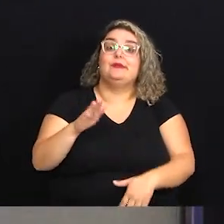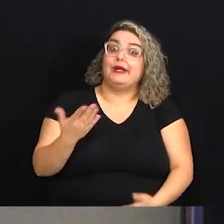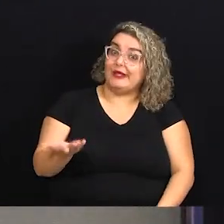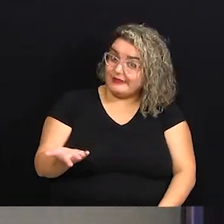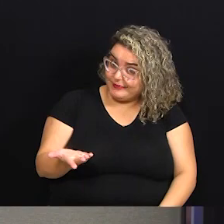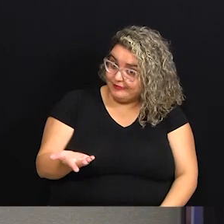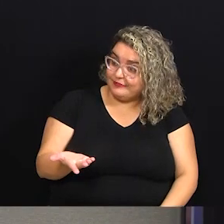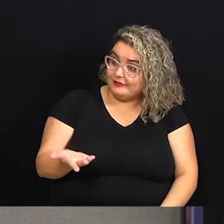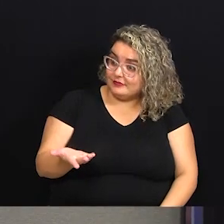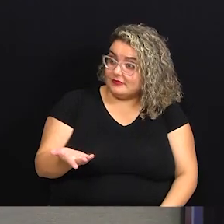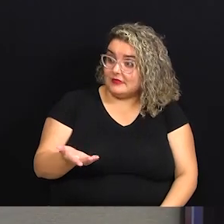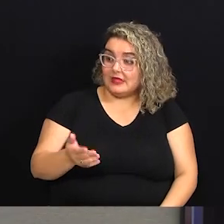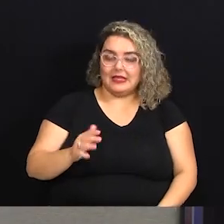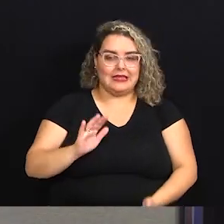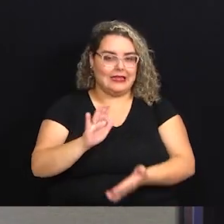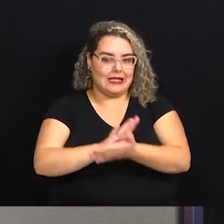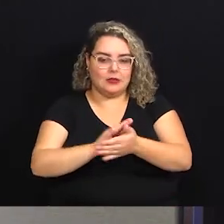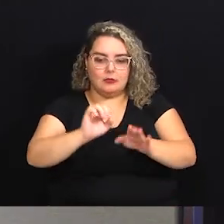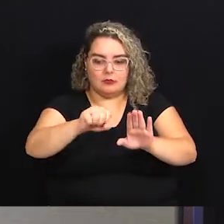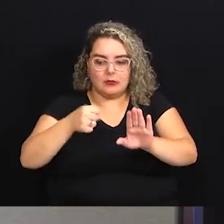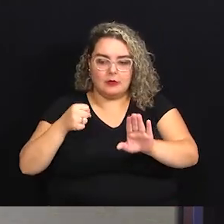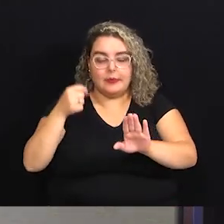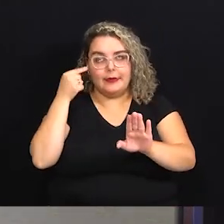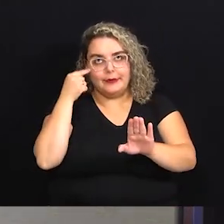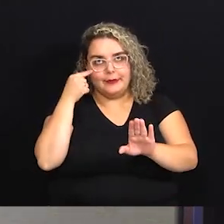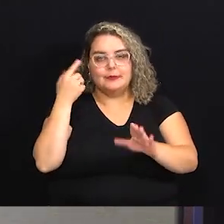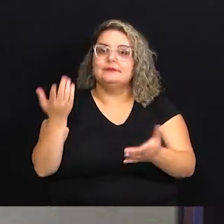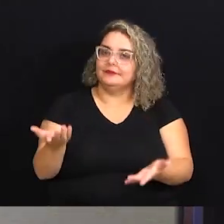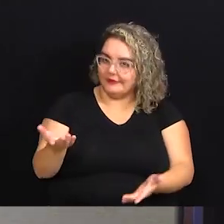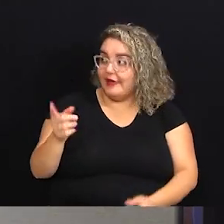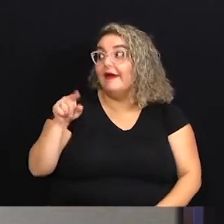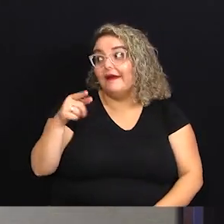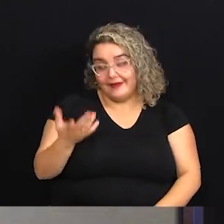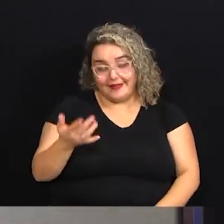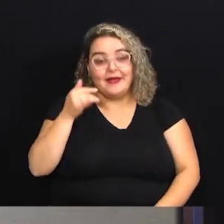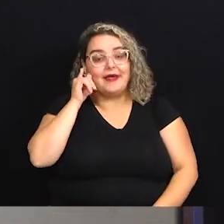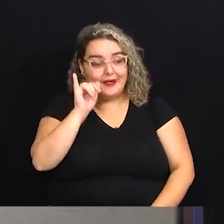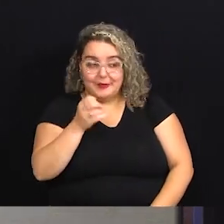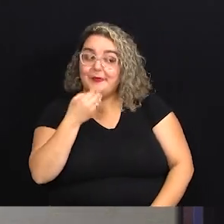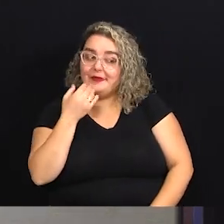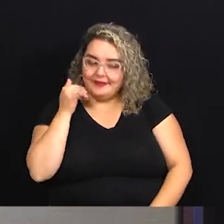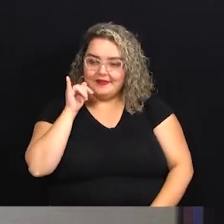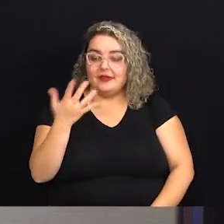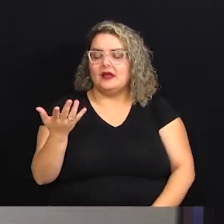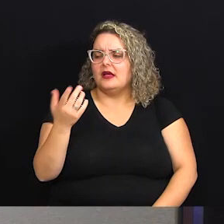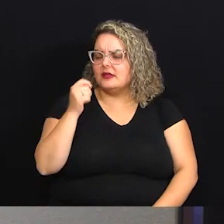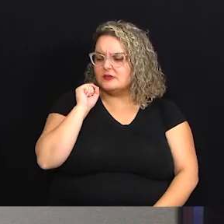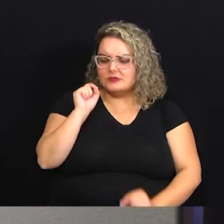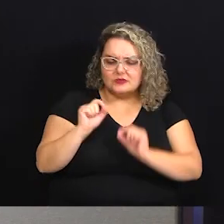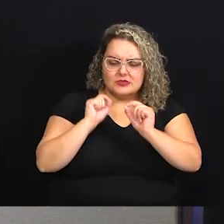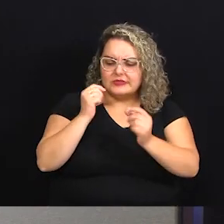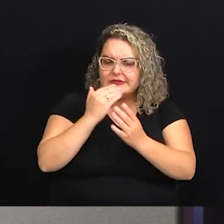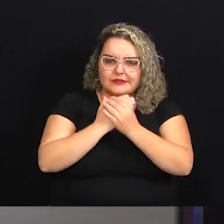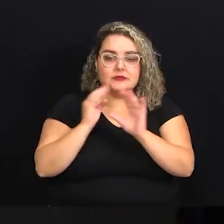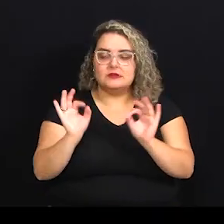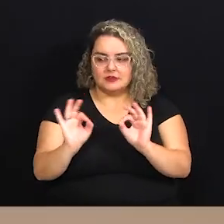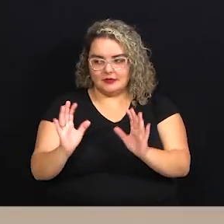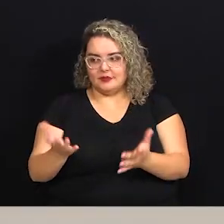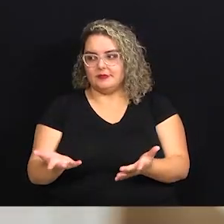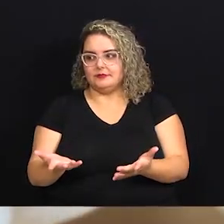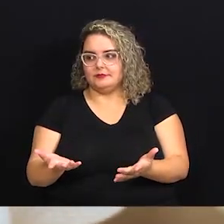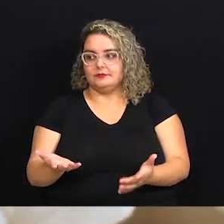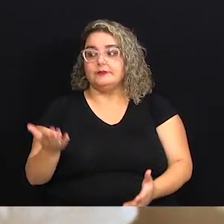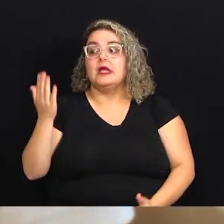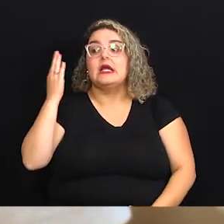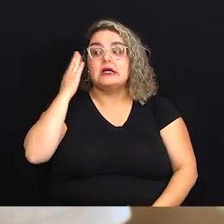mais. Nada de ficar abrindo a geladeira para pensar, viu, gente? É bom evitar. Pensando, o que eu vou lanchar, o que eu vou